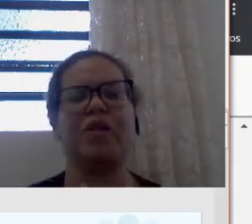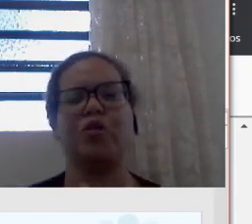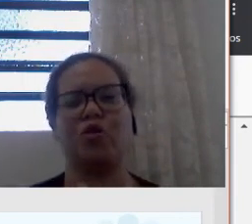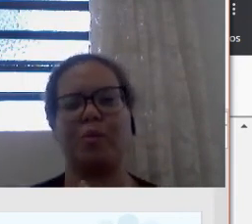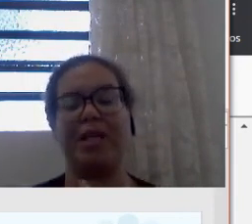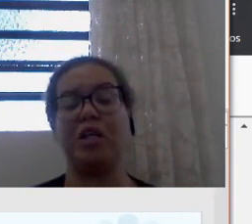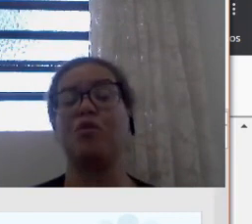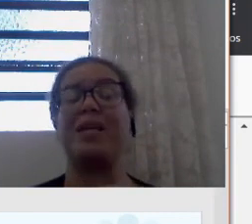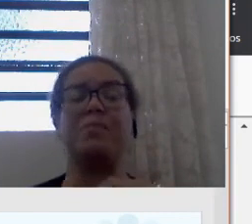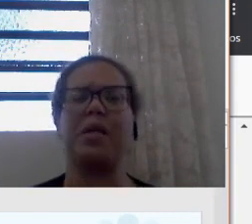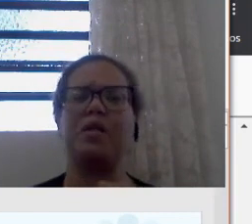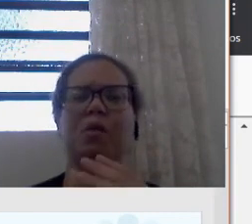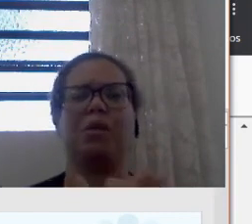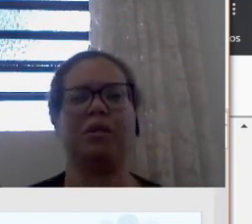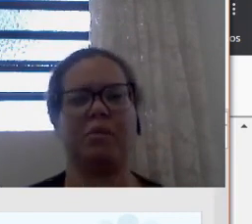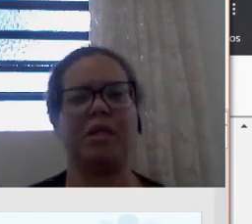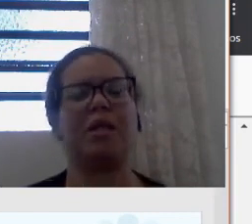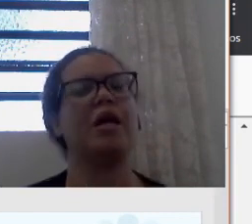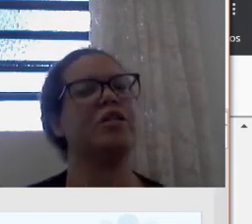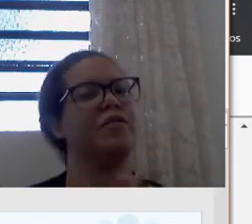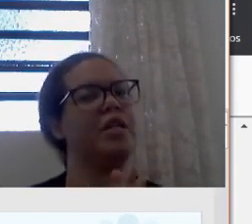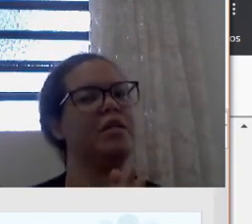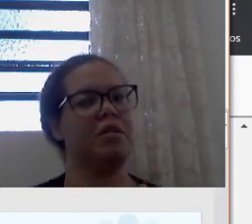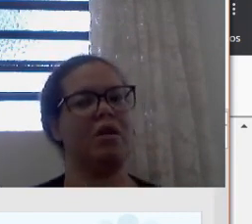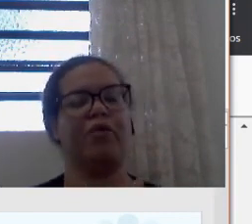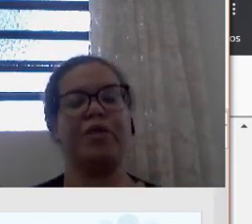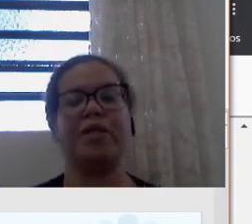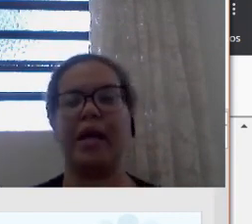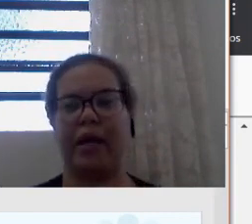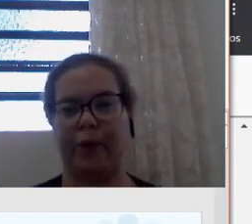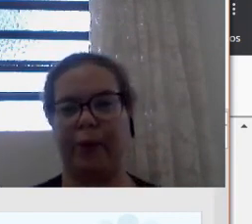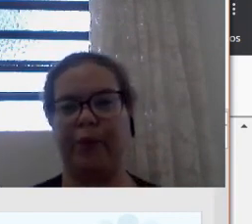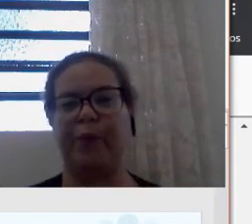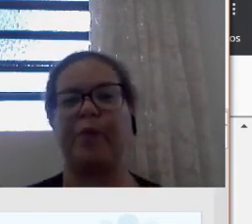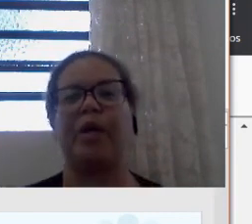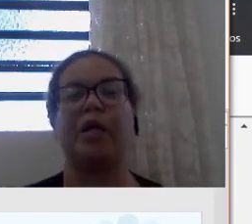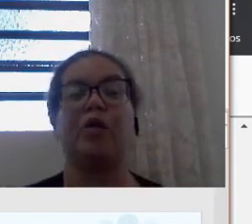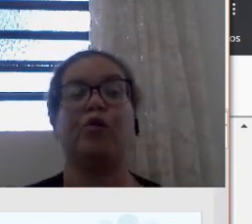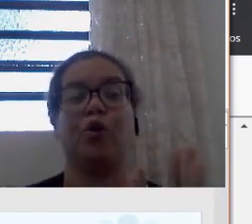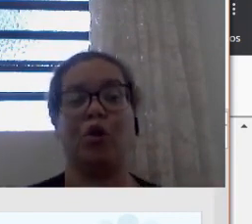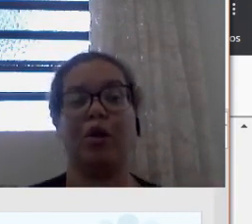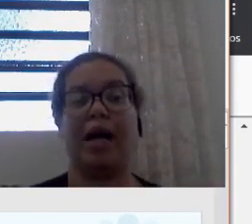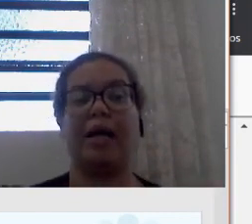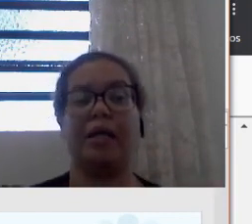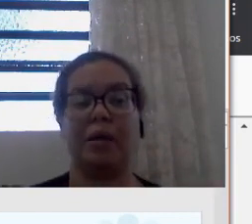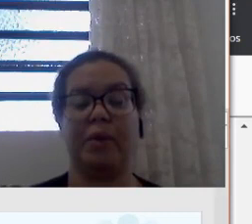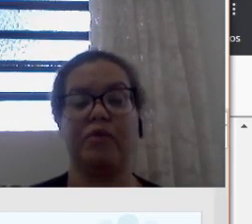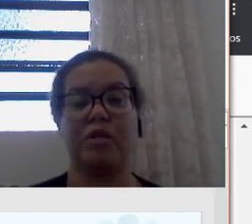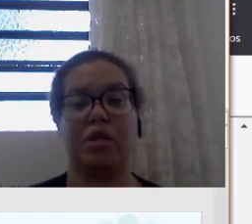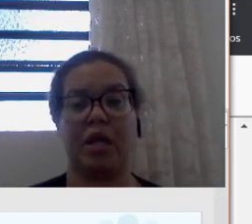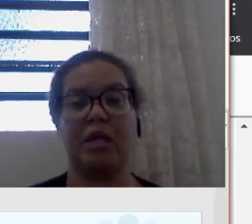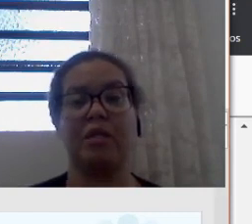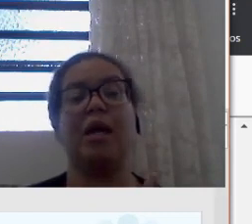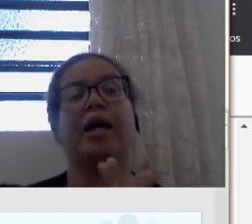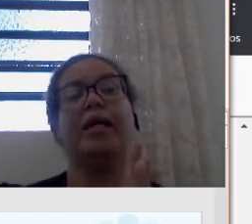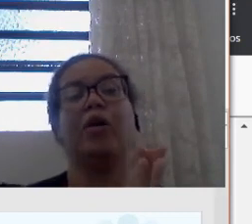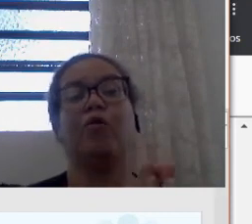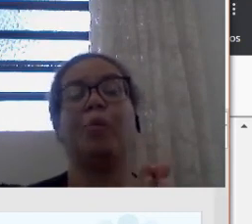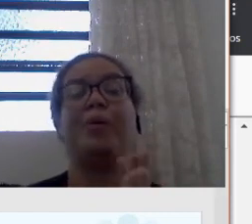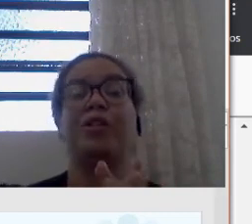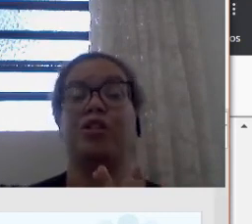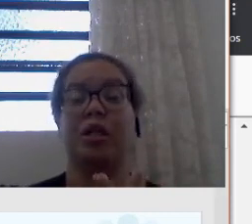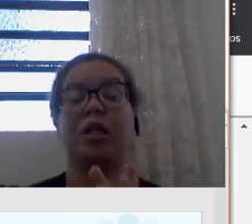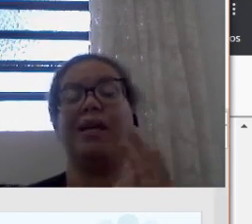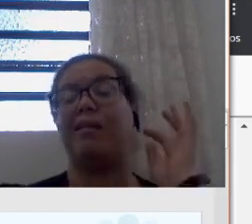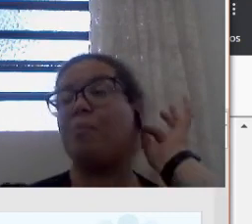para vocês falando sobre isso, mas mesmo eu mandando a mensagem, vocês não fizeram. Então eu vou colocar aqui para vocês e